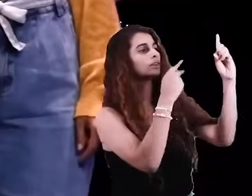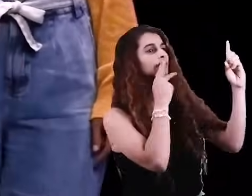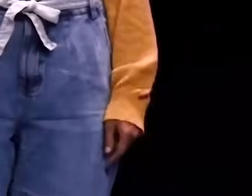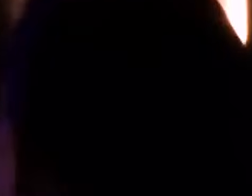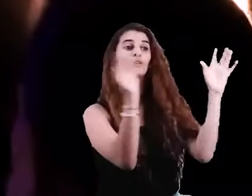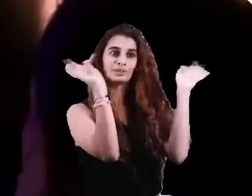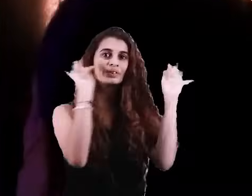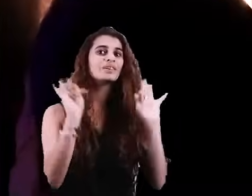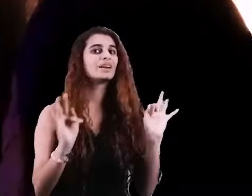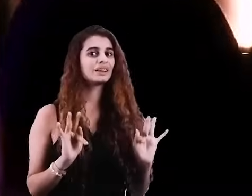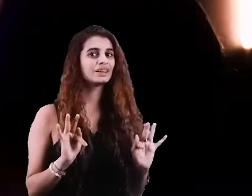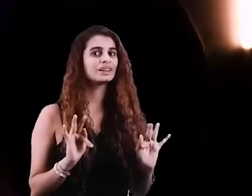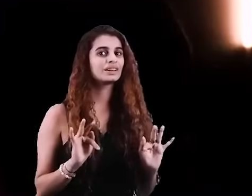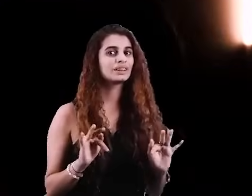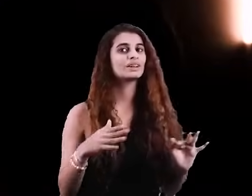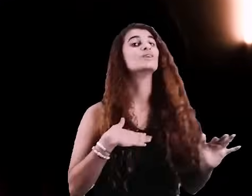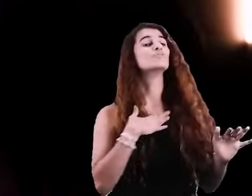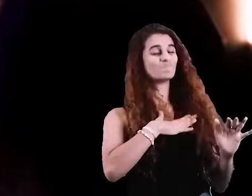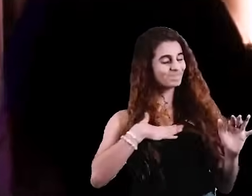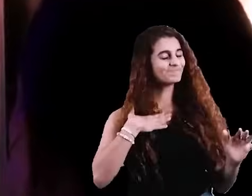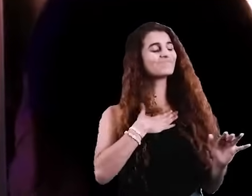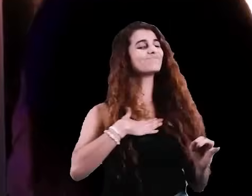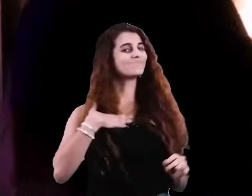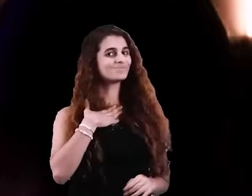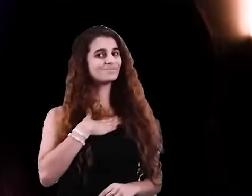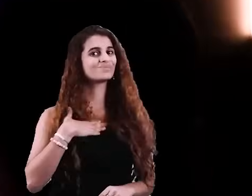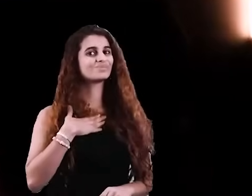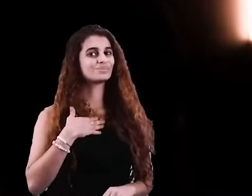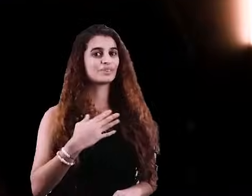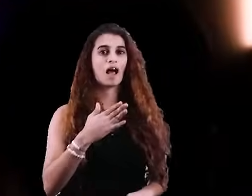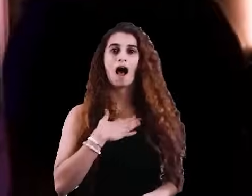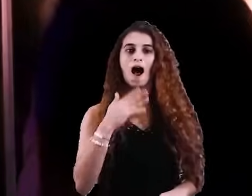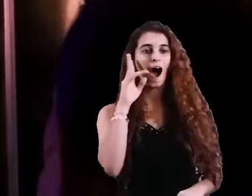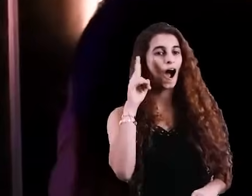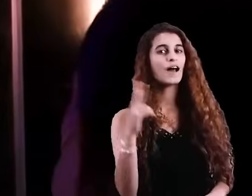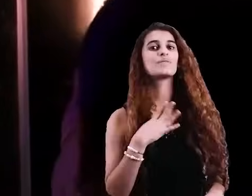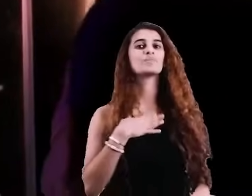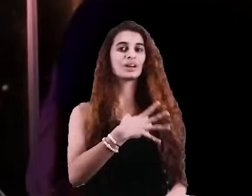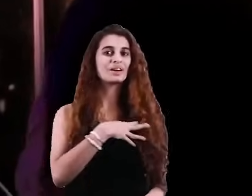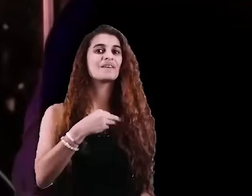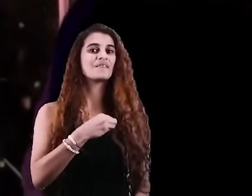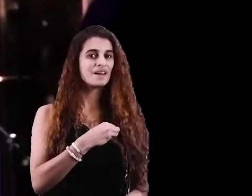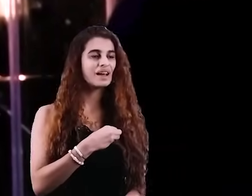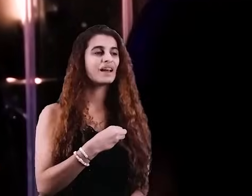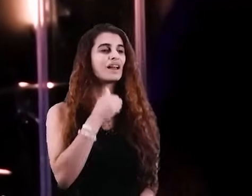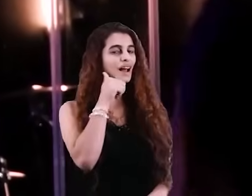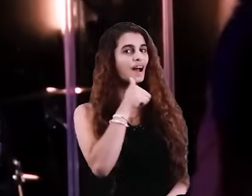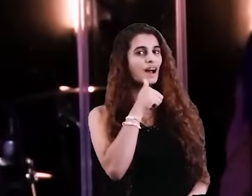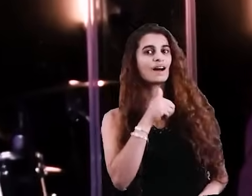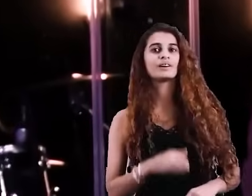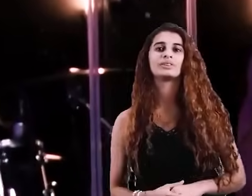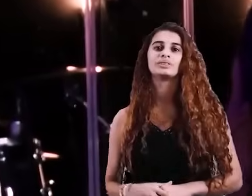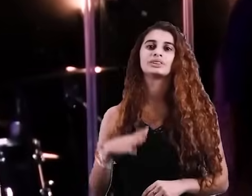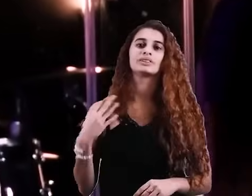feliz, hein? Tô satisfeito, hein? Olha a minha Abigail, hein? A gente tem que viver para agradar o coração